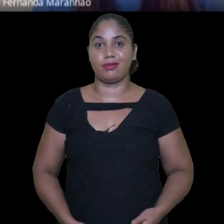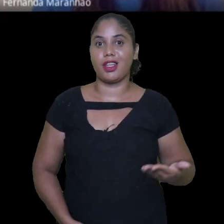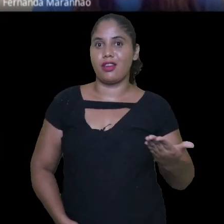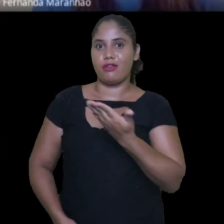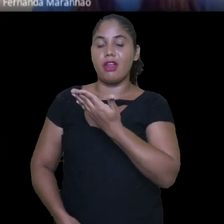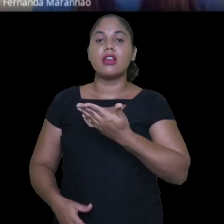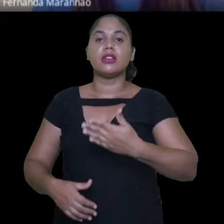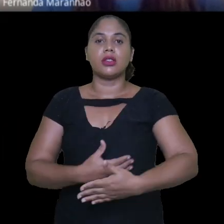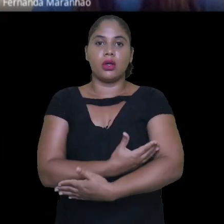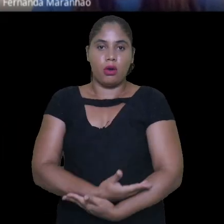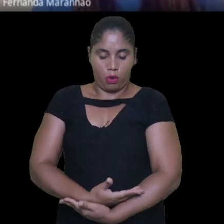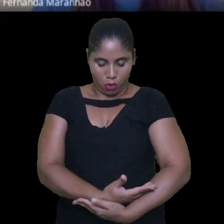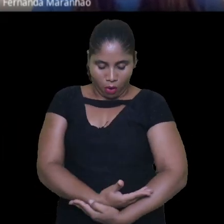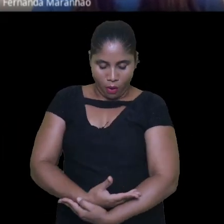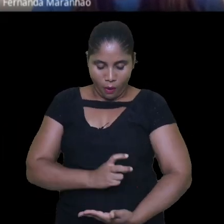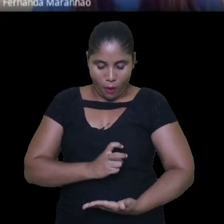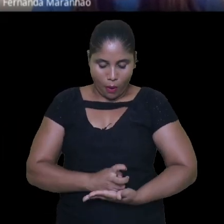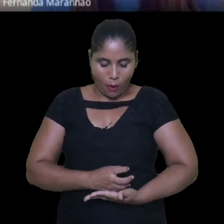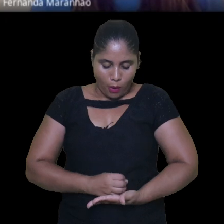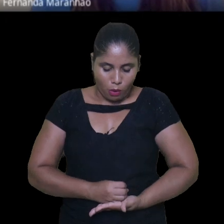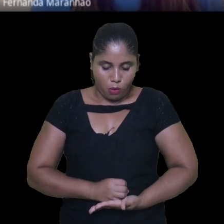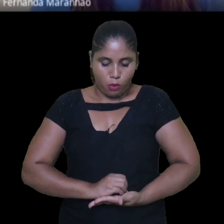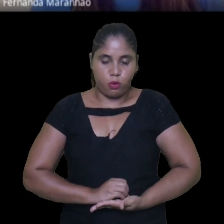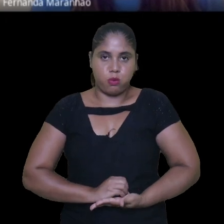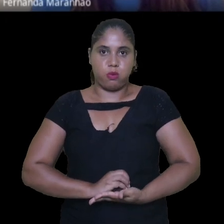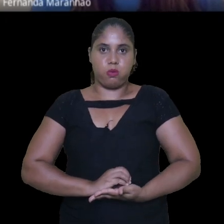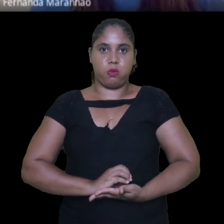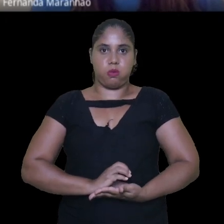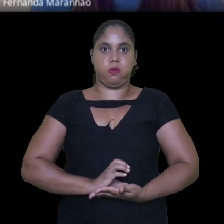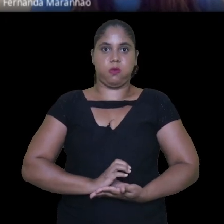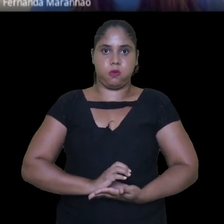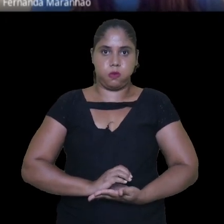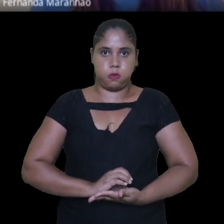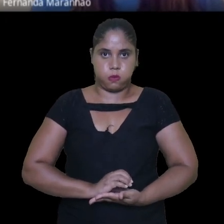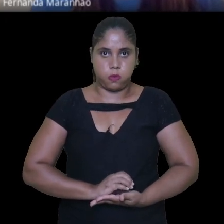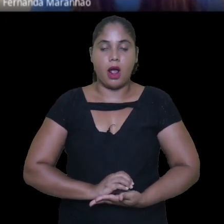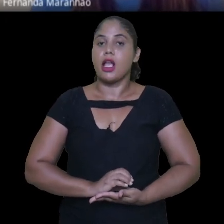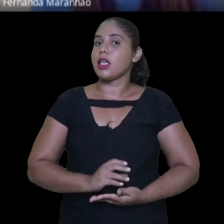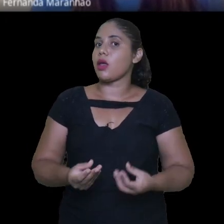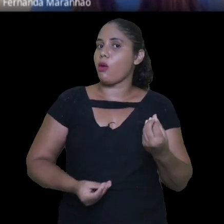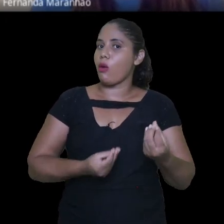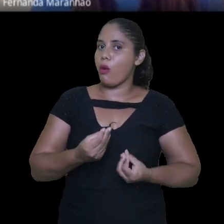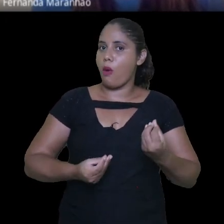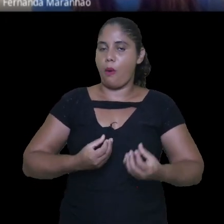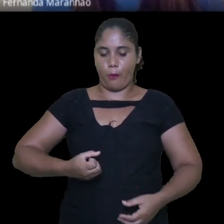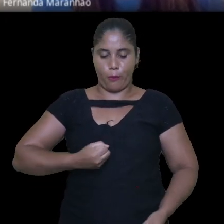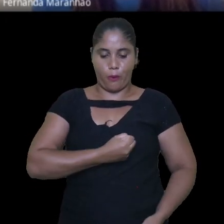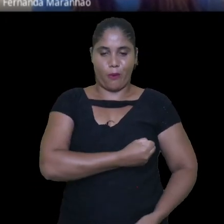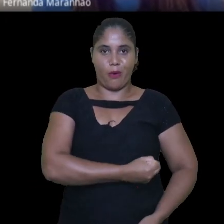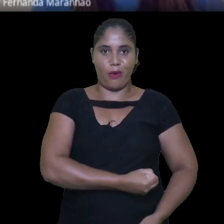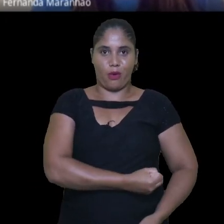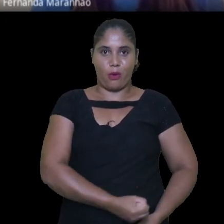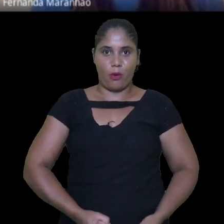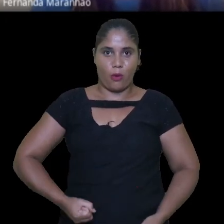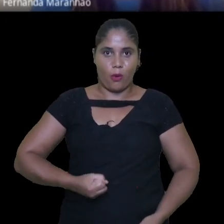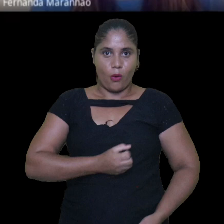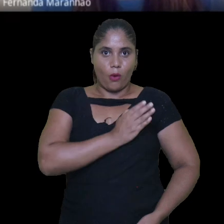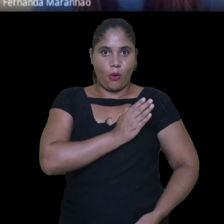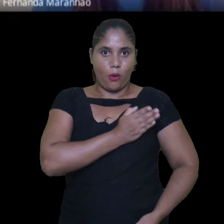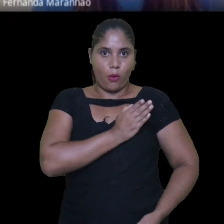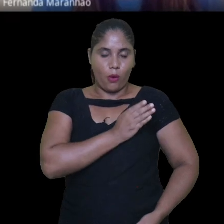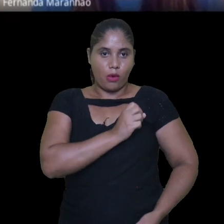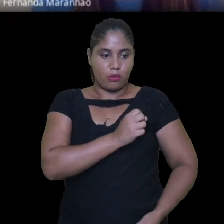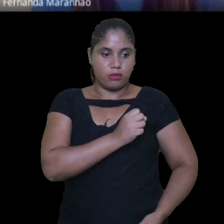porque não há na literatura uma forma melhor de trazer um desfecho para esse bebê, seja com qualquer tipo de